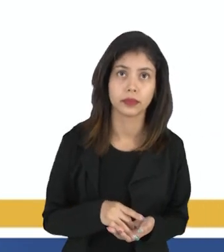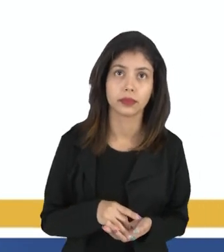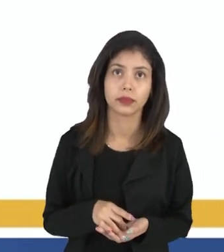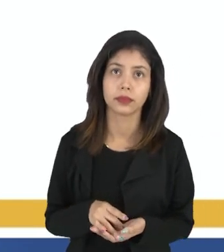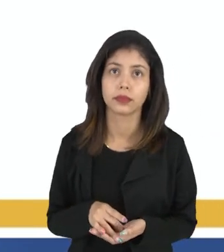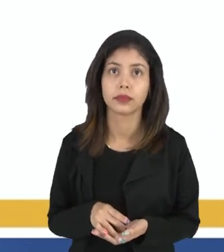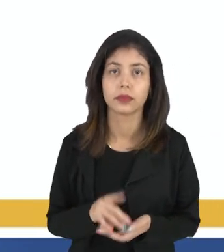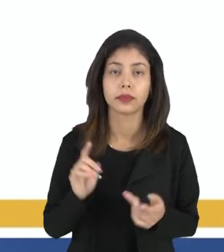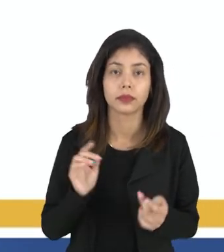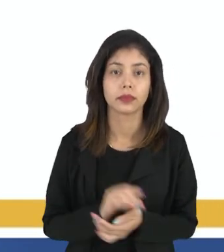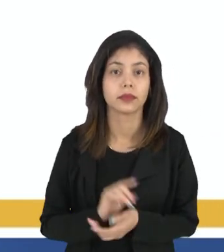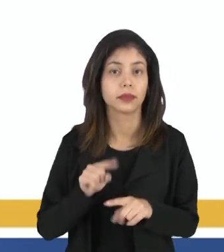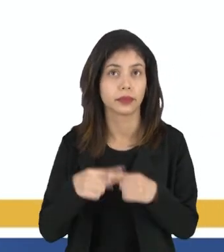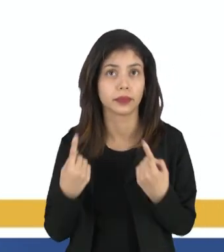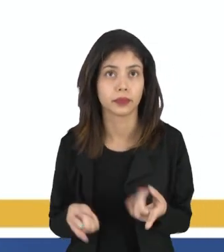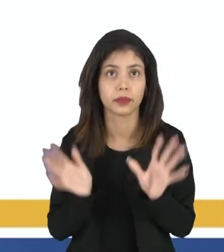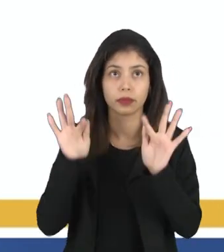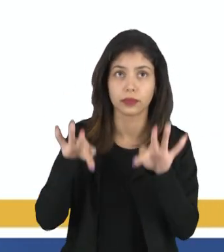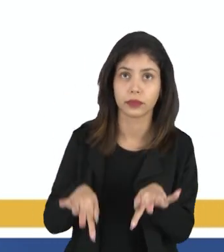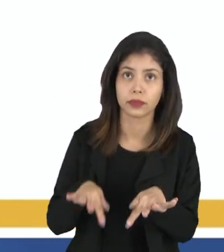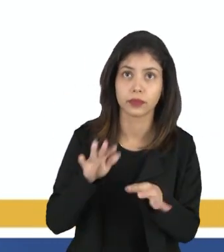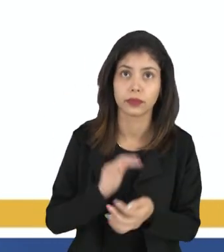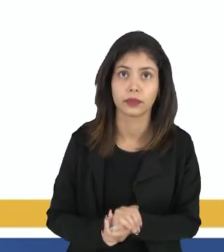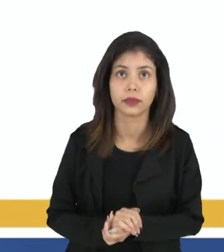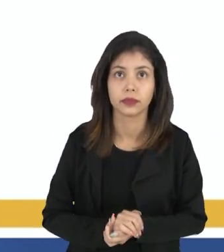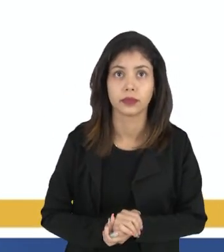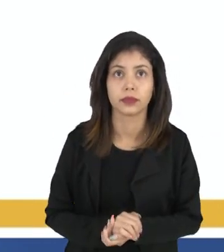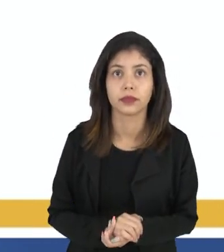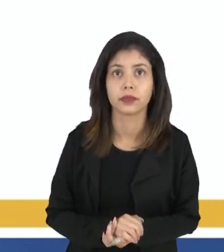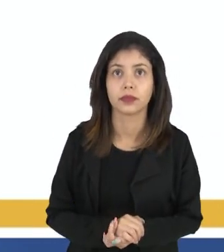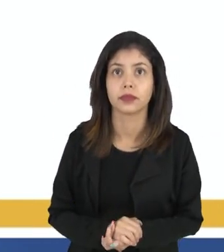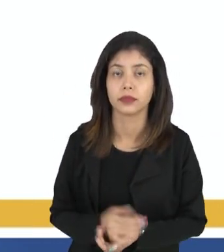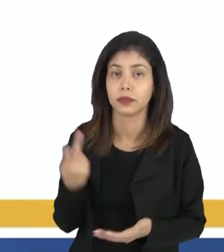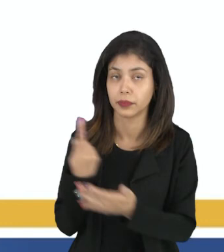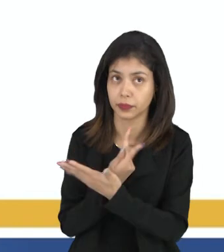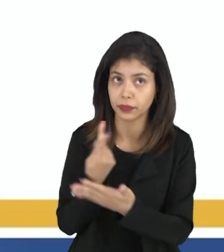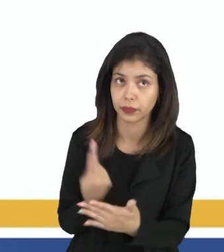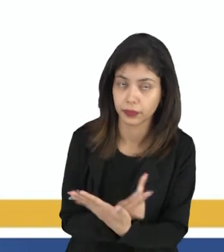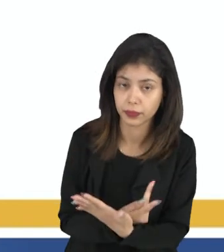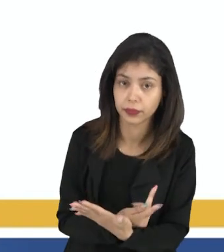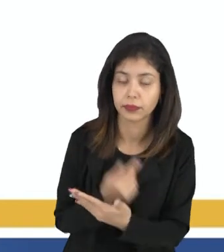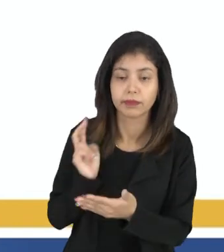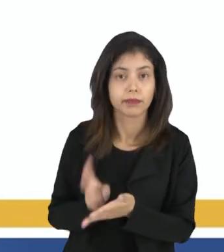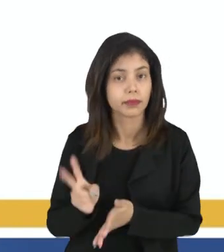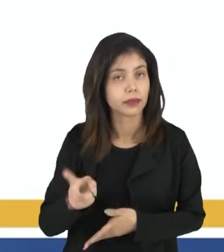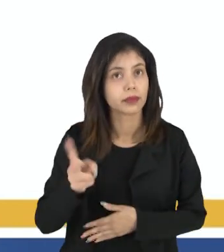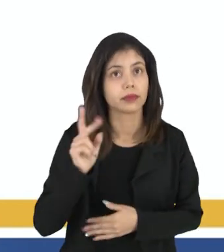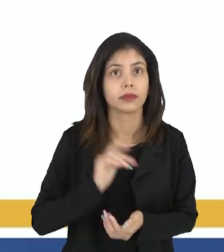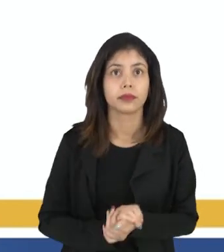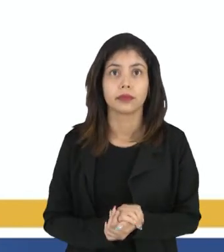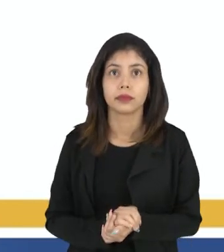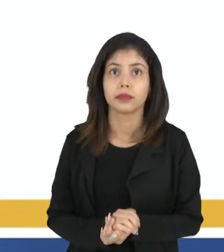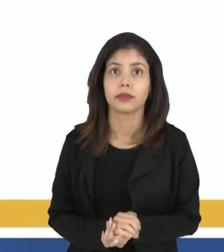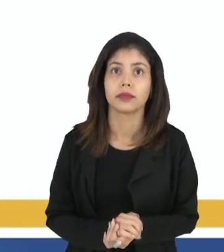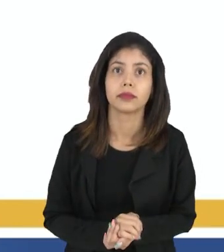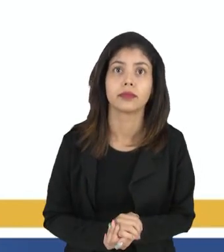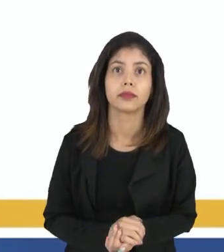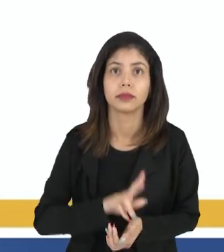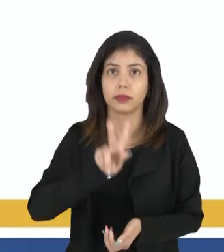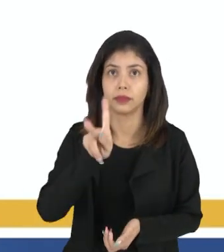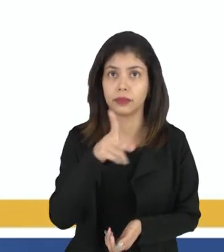é she's. Porém, a partir do I está errado. A forma abreviada de she